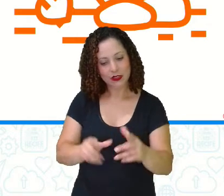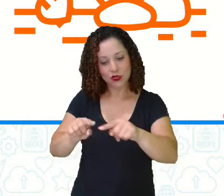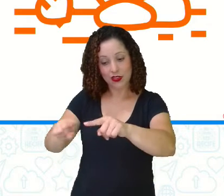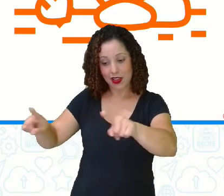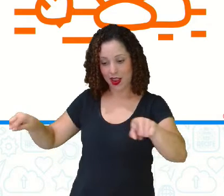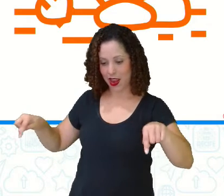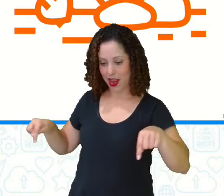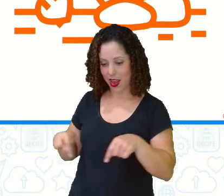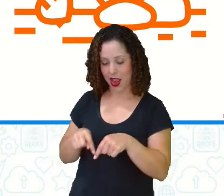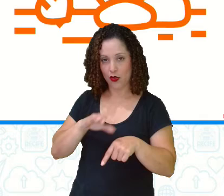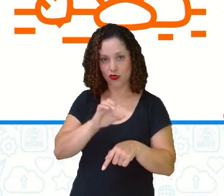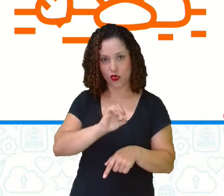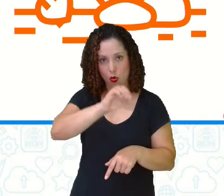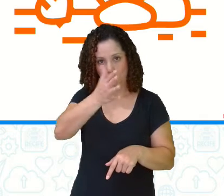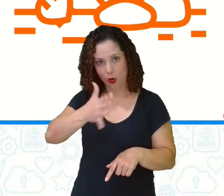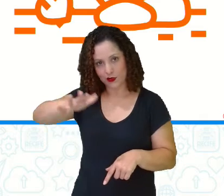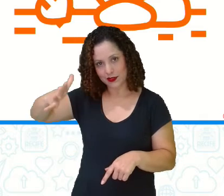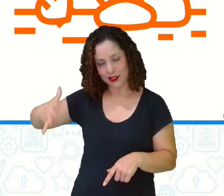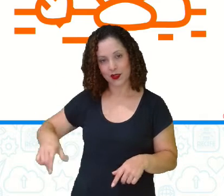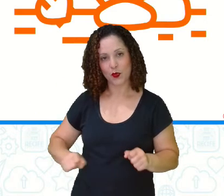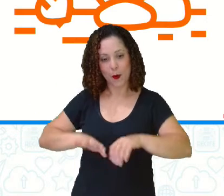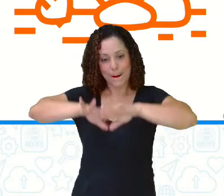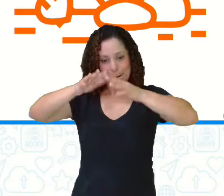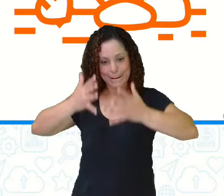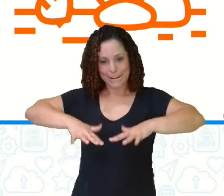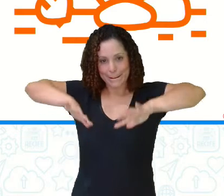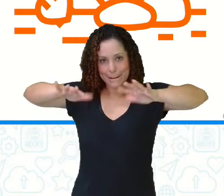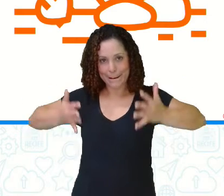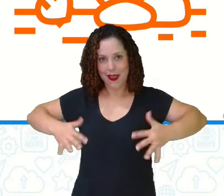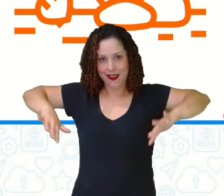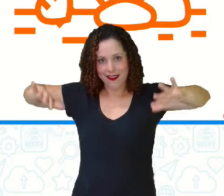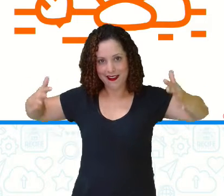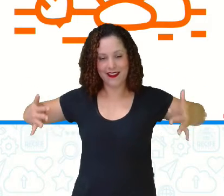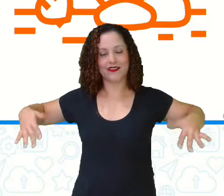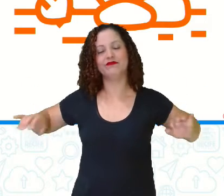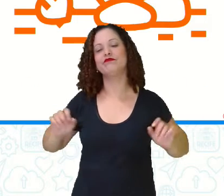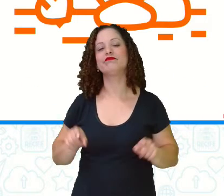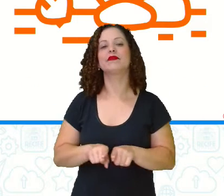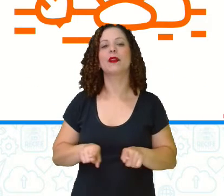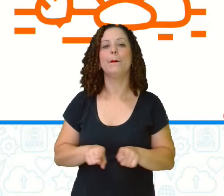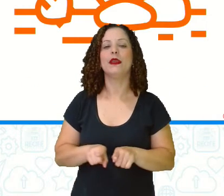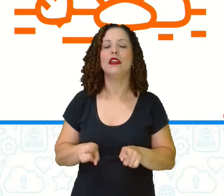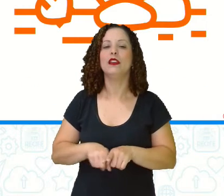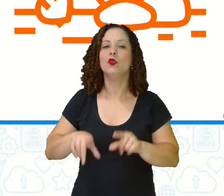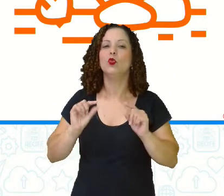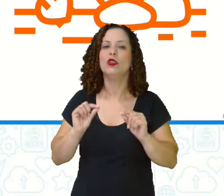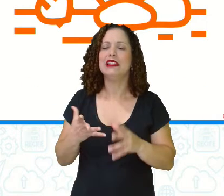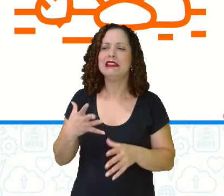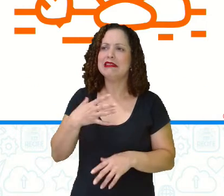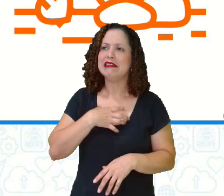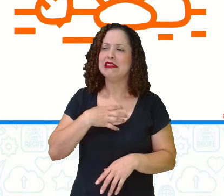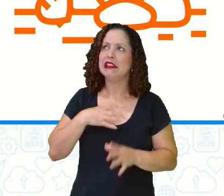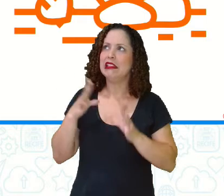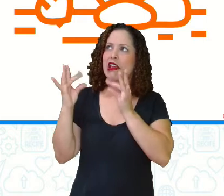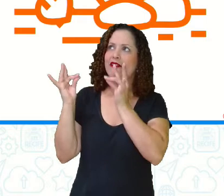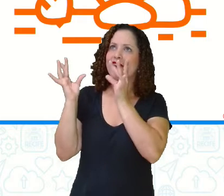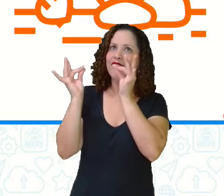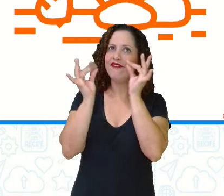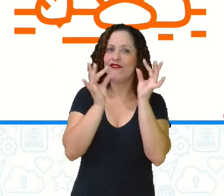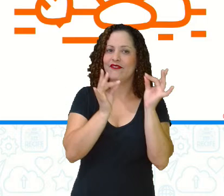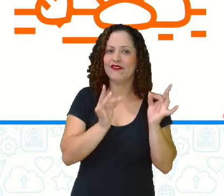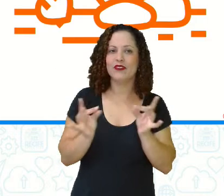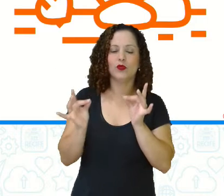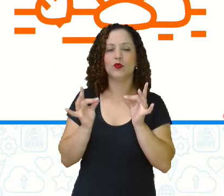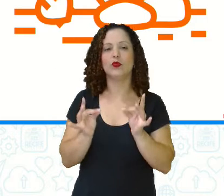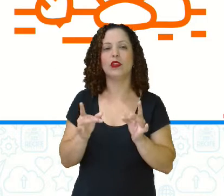lagos, oceanos, mares, além da umidade que também influencia o clima. A